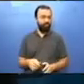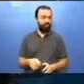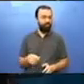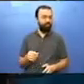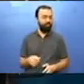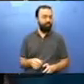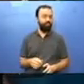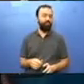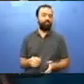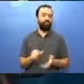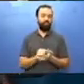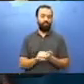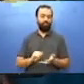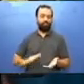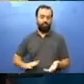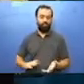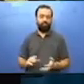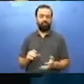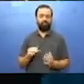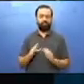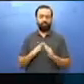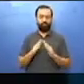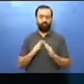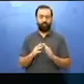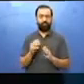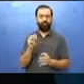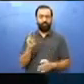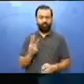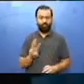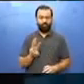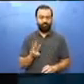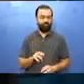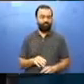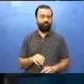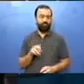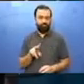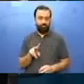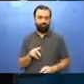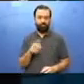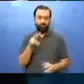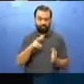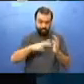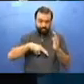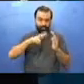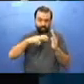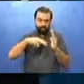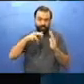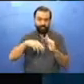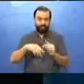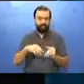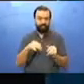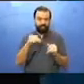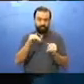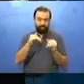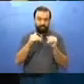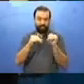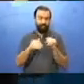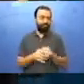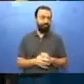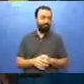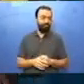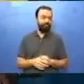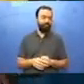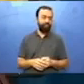atividade em casa 3. Vocês deveriam ler a parlenda e responder as atividades. Então, vamos ver? Leiam